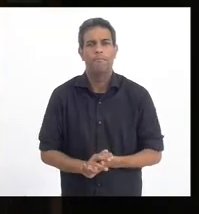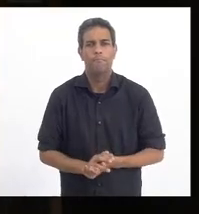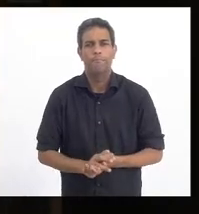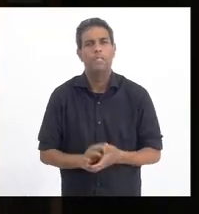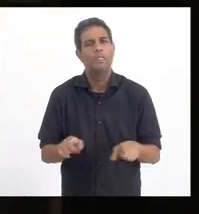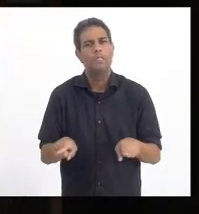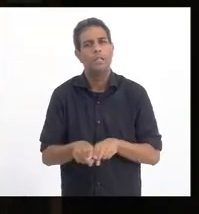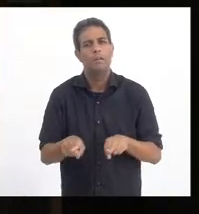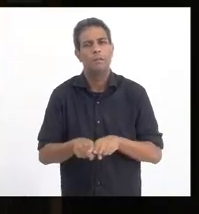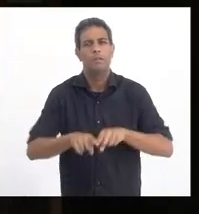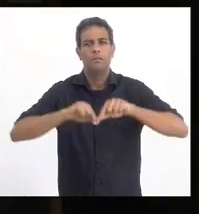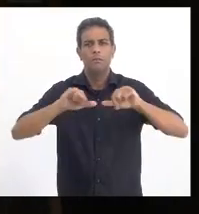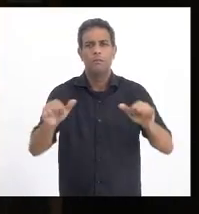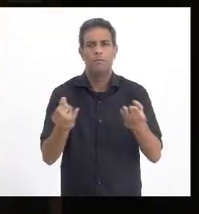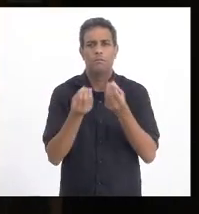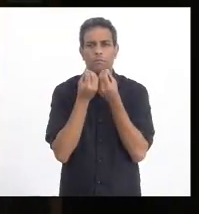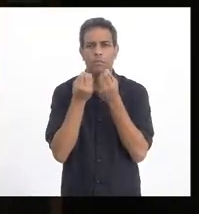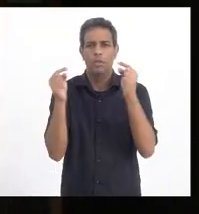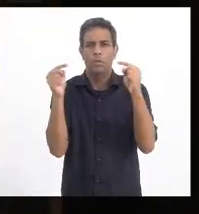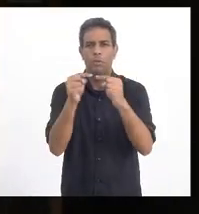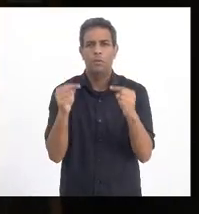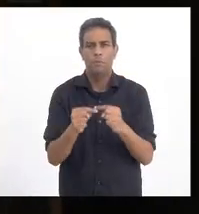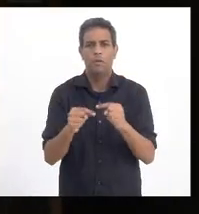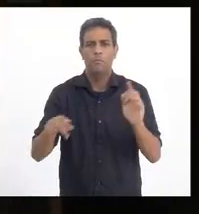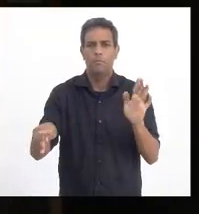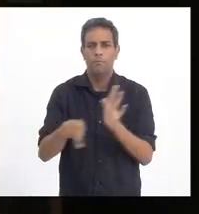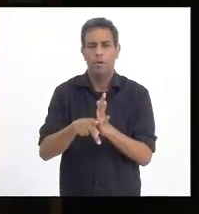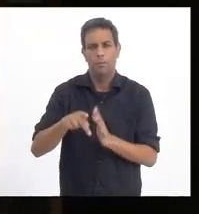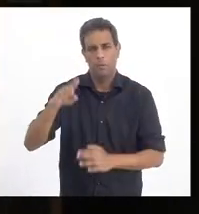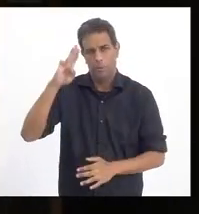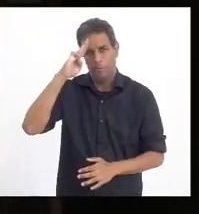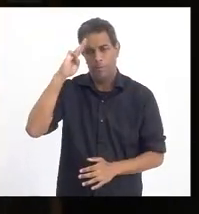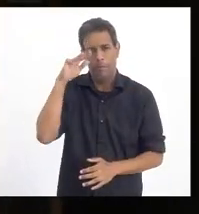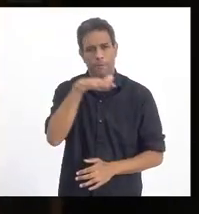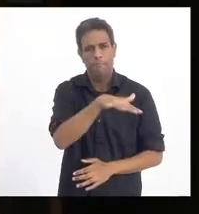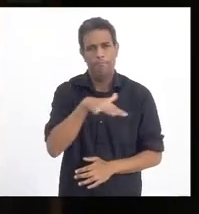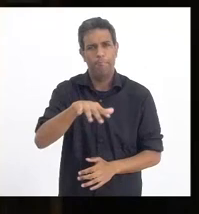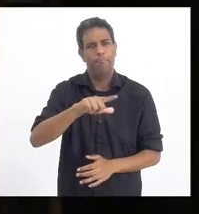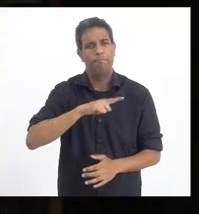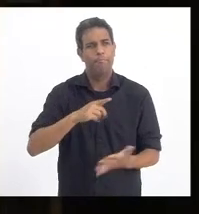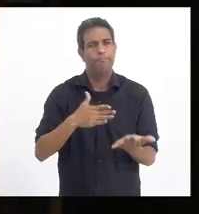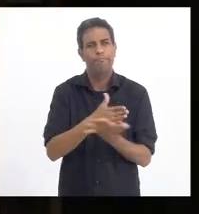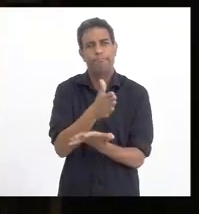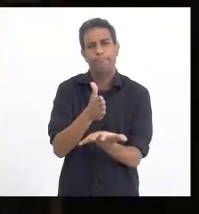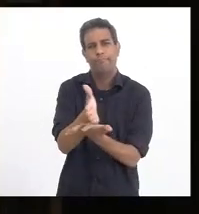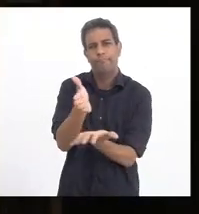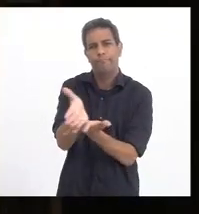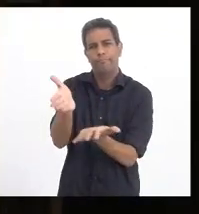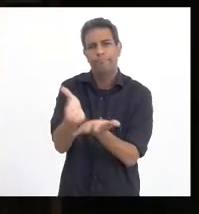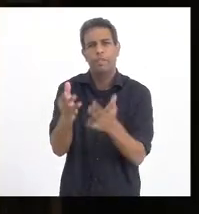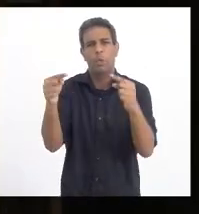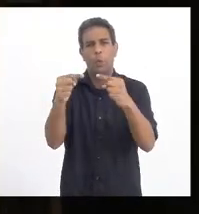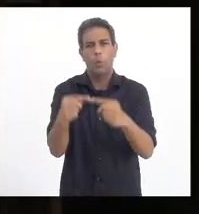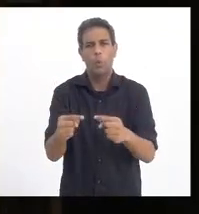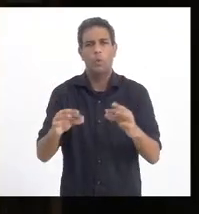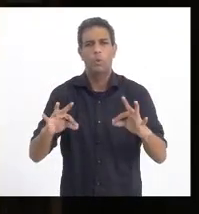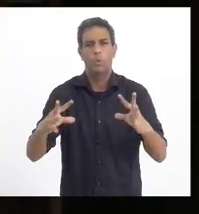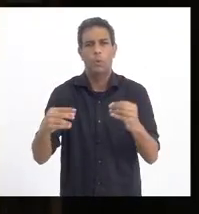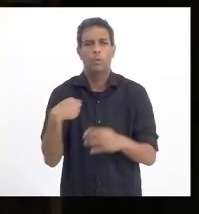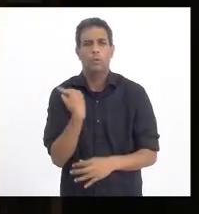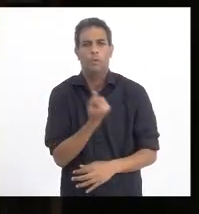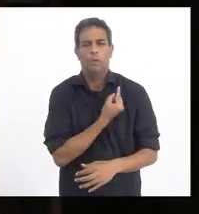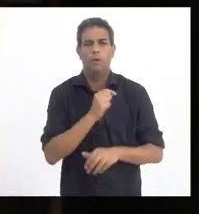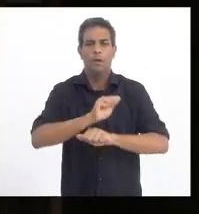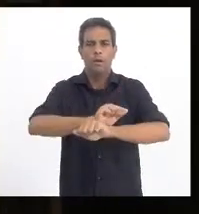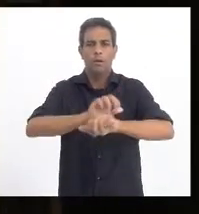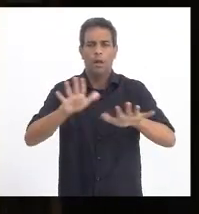e pensões seriam das corporações militares porque a gente tinha alguns problemas e aí nós aliarmos mas entendemos ser